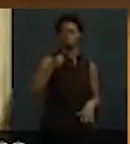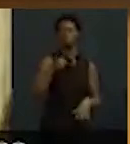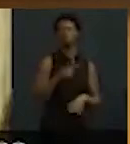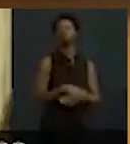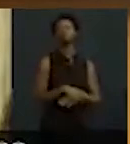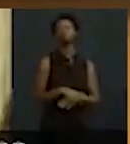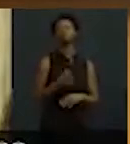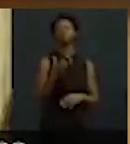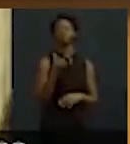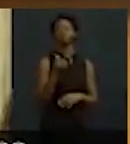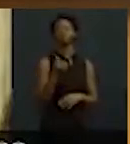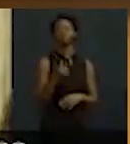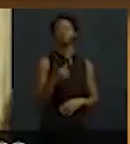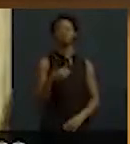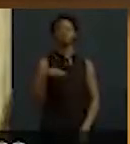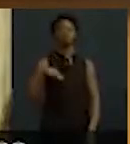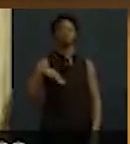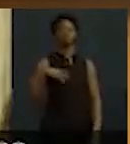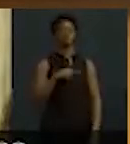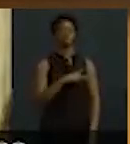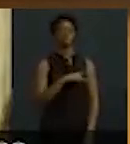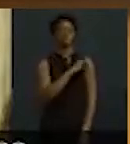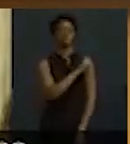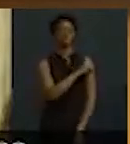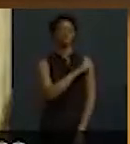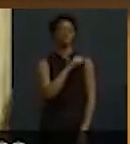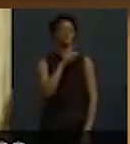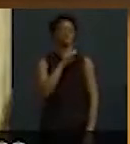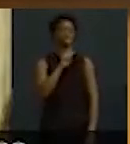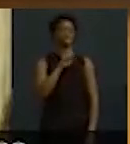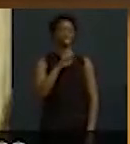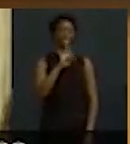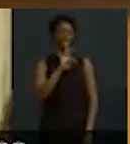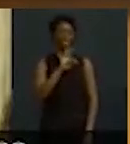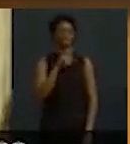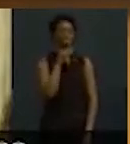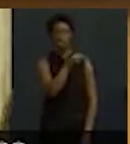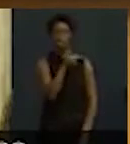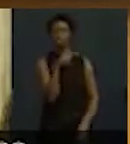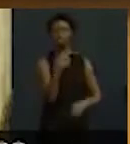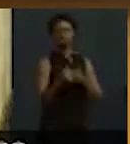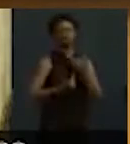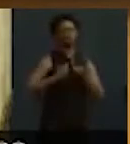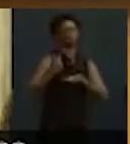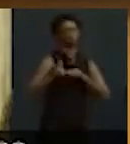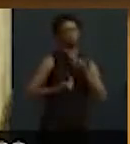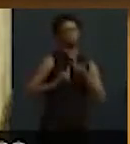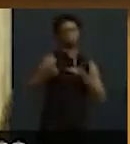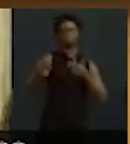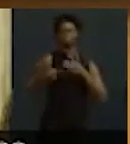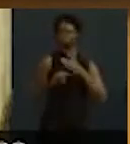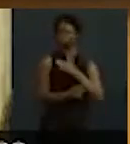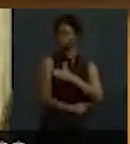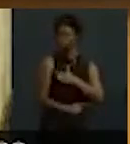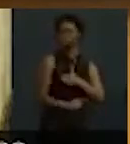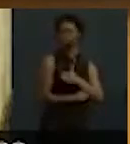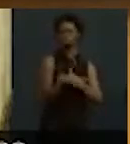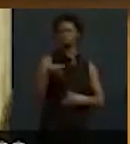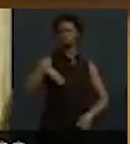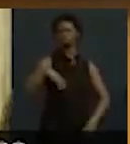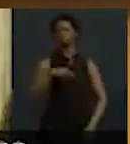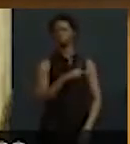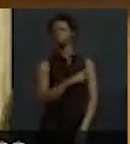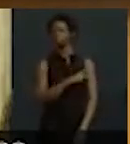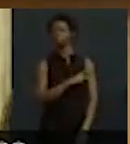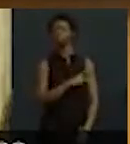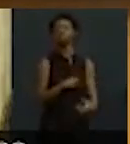GAESF-MPRJ. Não bastasse a intensa atuação funcional no âmbito do Ministério Público,